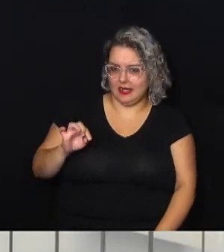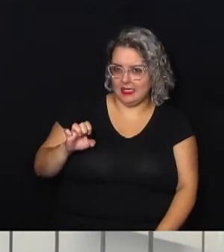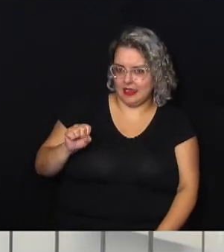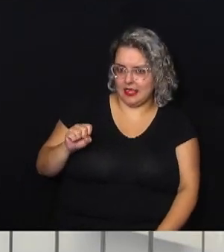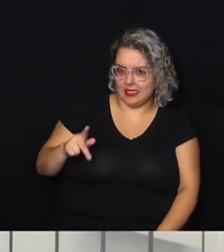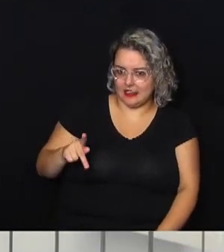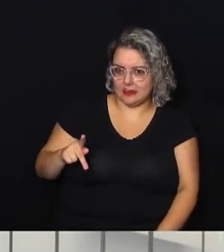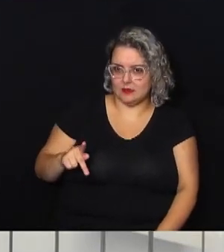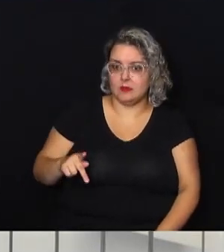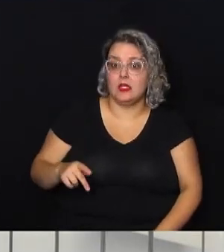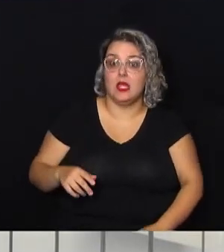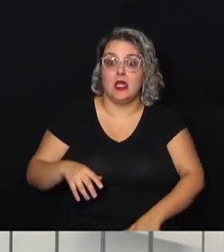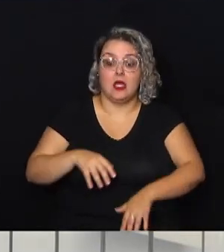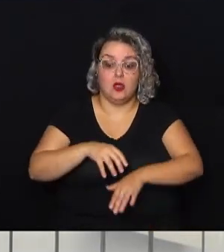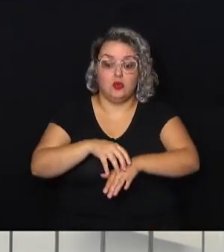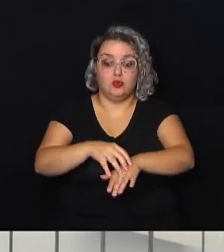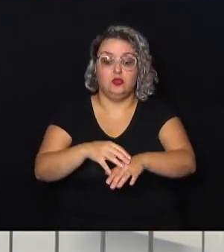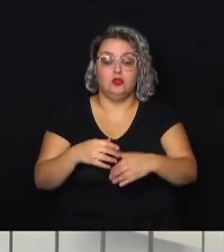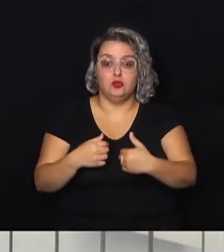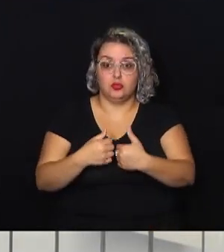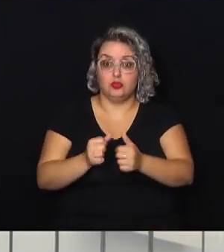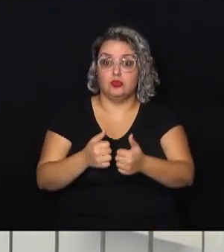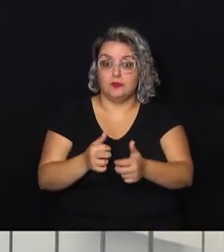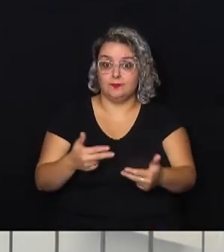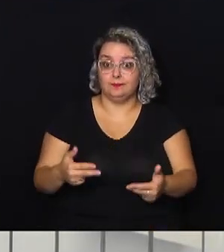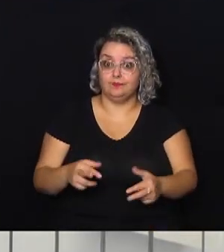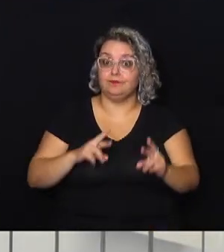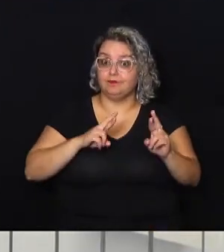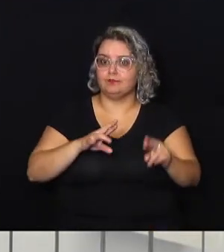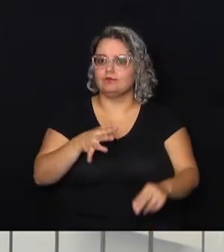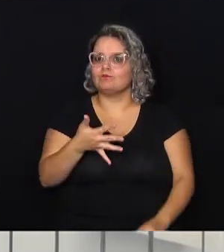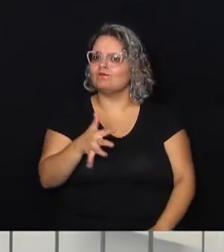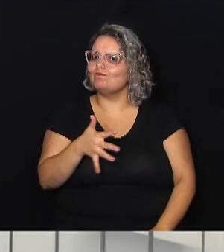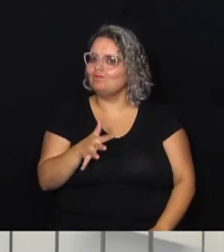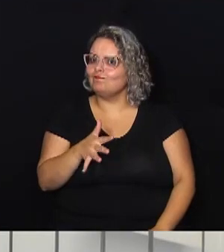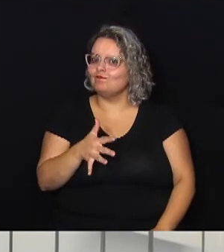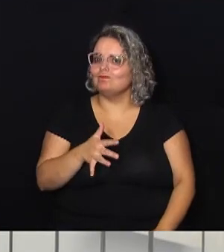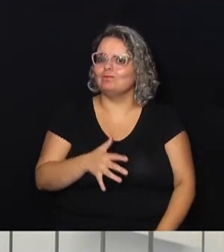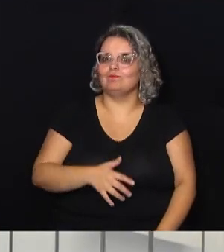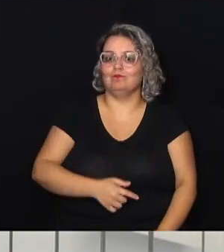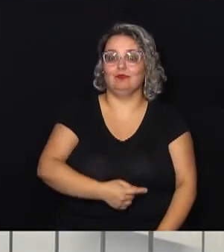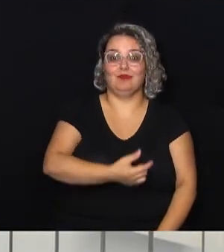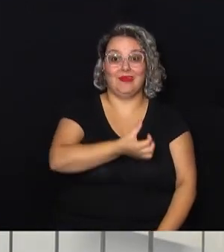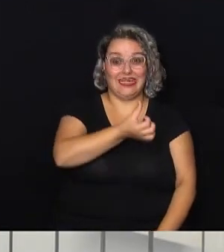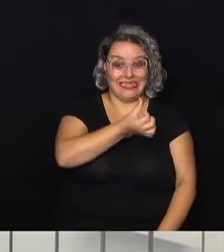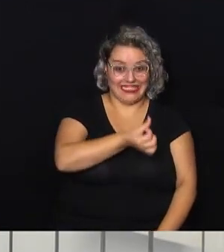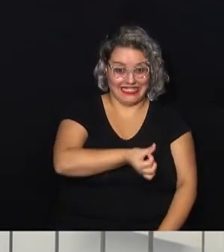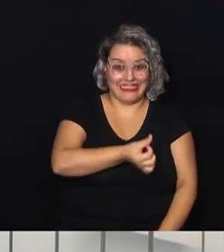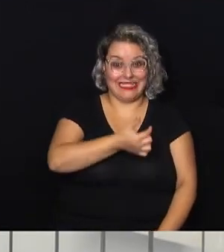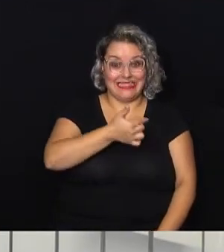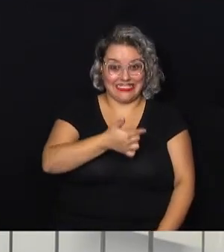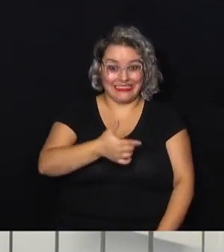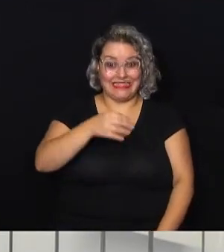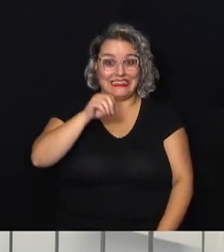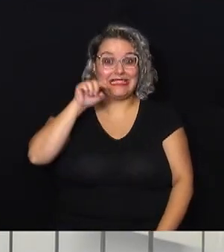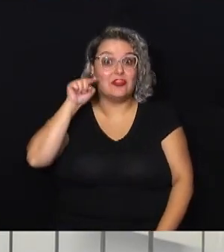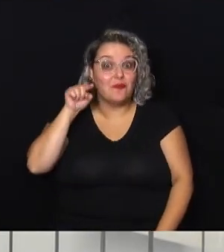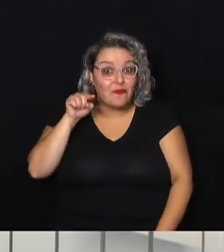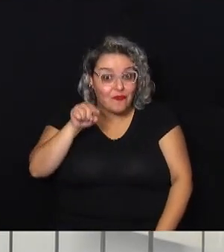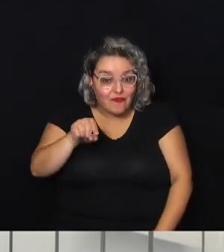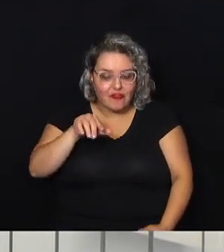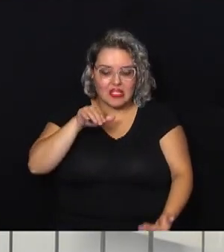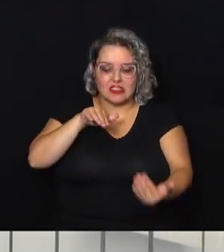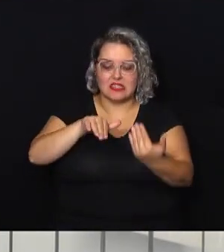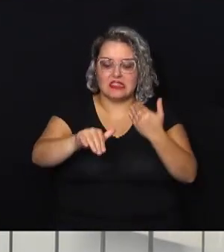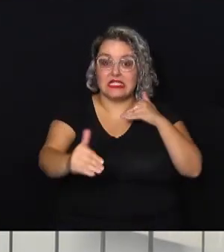do Estado de São Paulo, esperam a circulação de aproximadamente 620 mil veículos durante